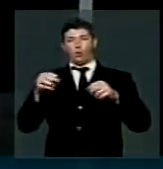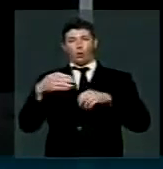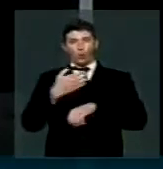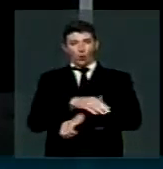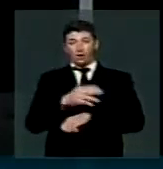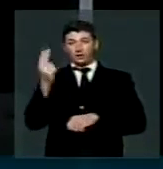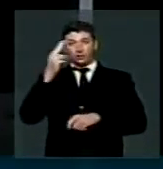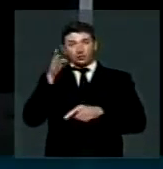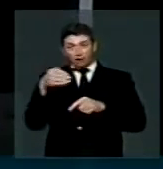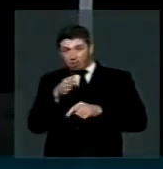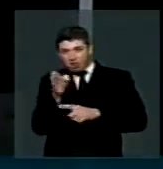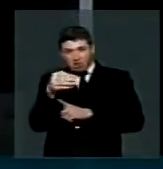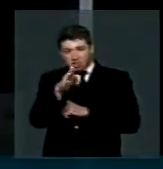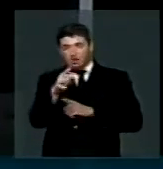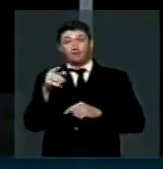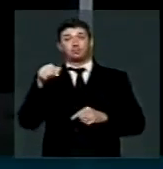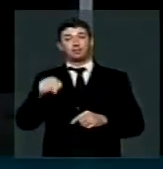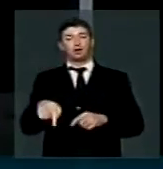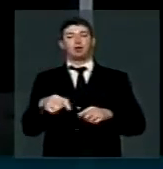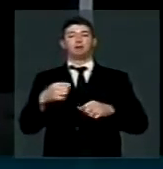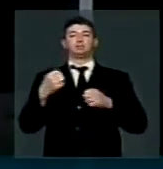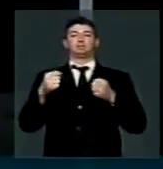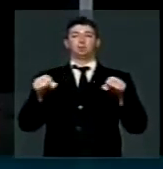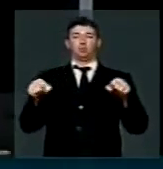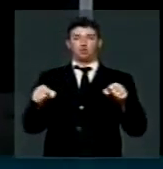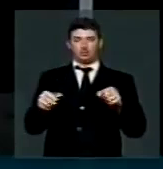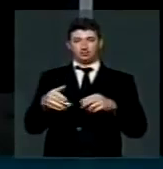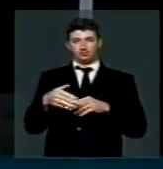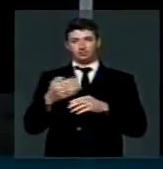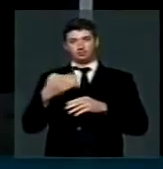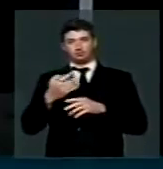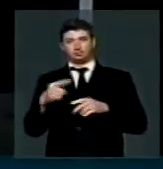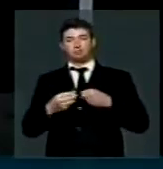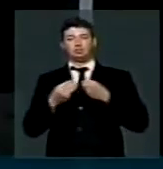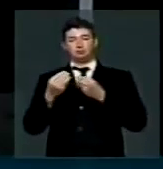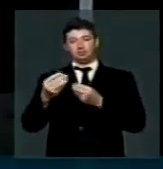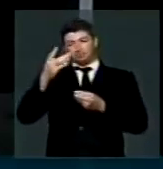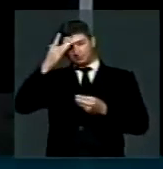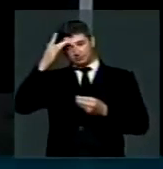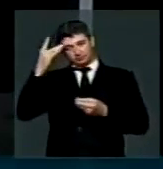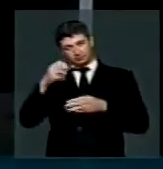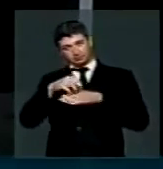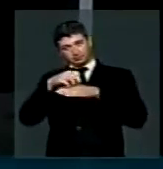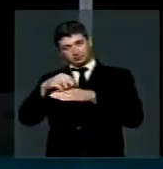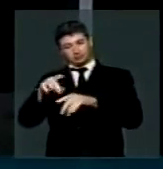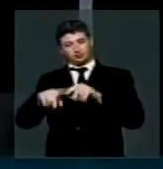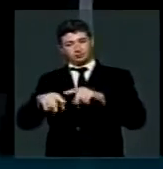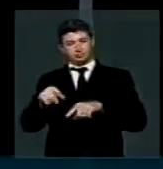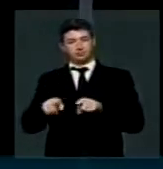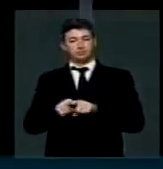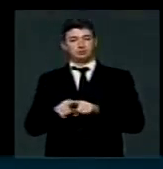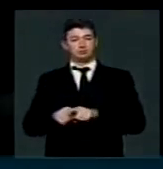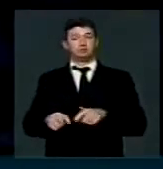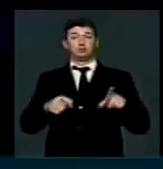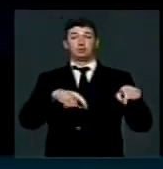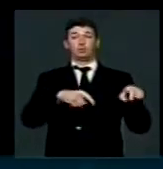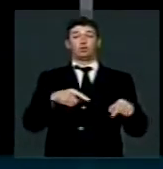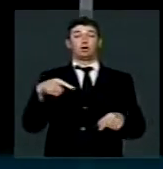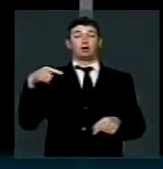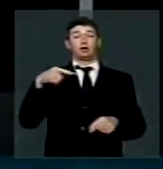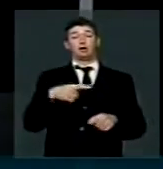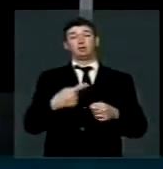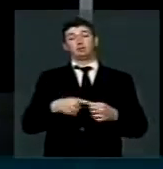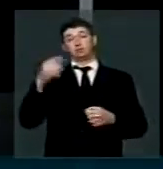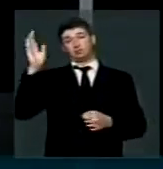intrafegáveis, e são esses mototaxistas que também transportam pessoas e produtos para a zona rural dos